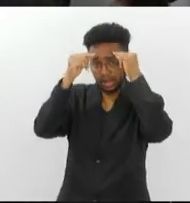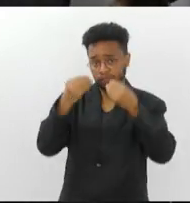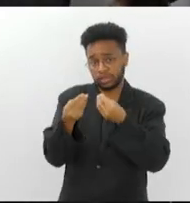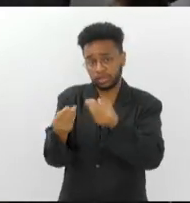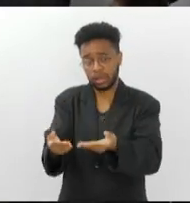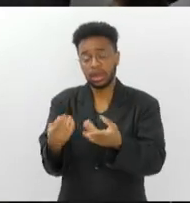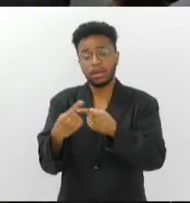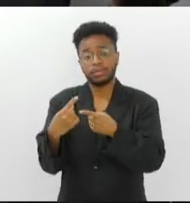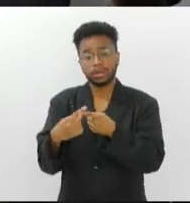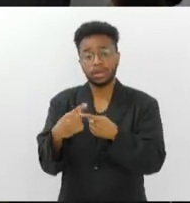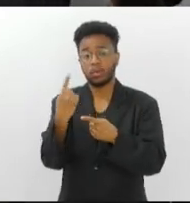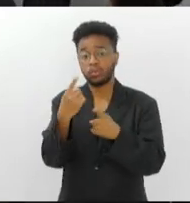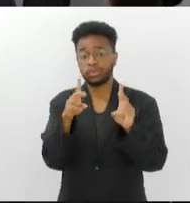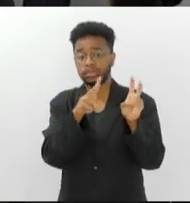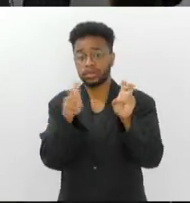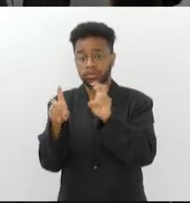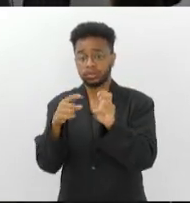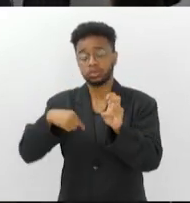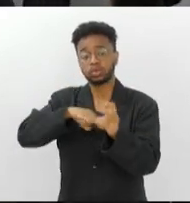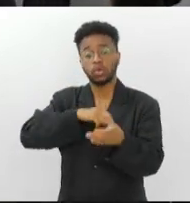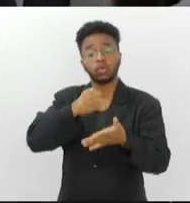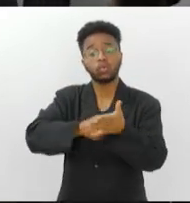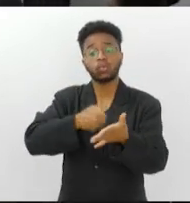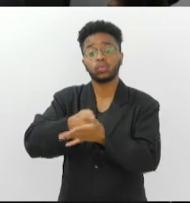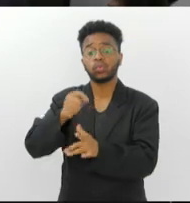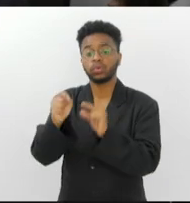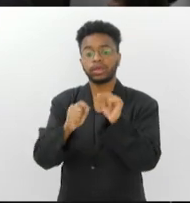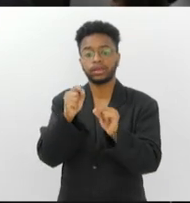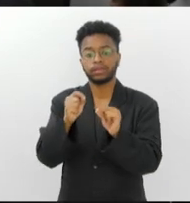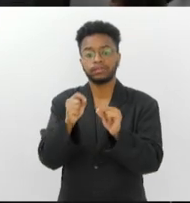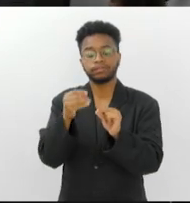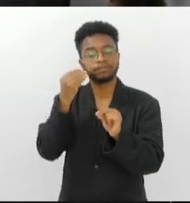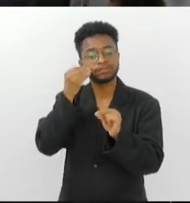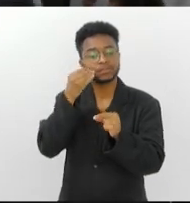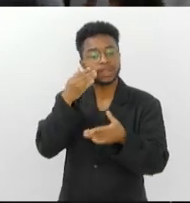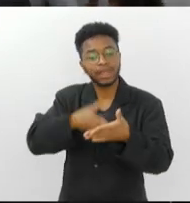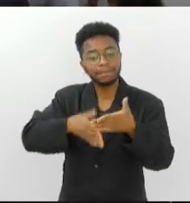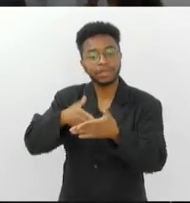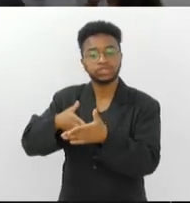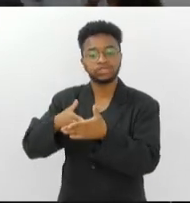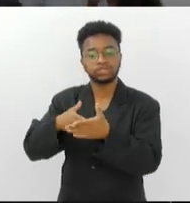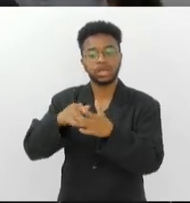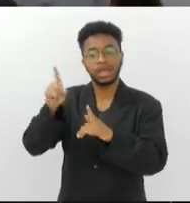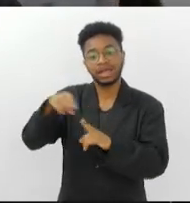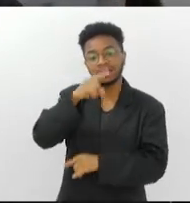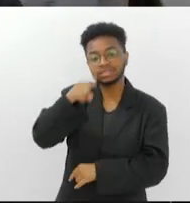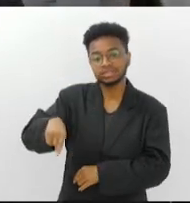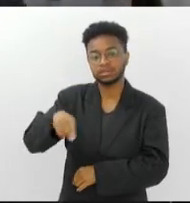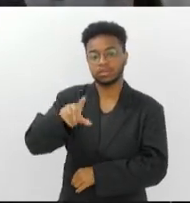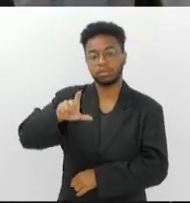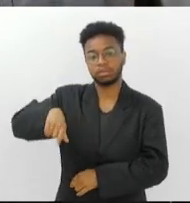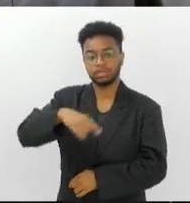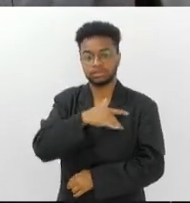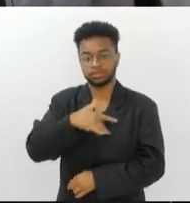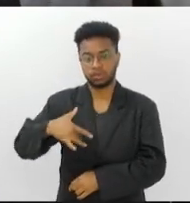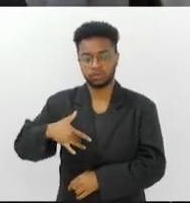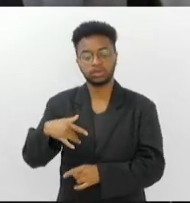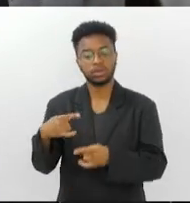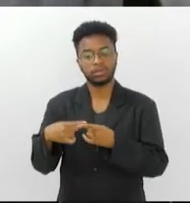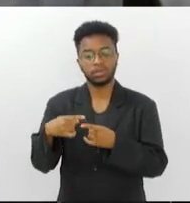uma das questões que nós estávamos ali lutando era fazer com que, de fato, os cancelamentos cessassem, os cancelamentos